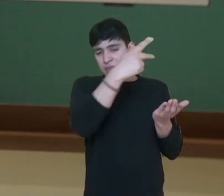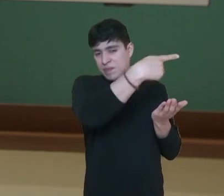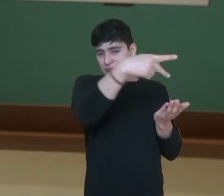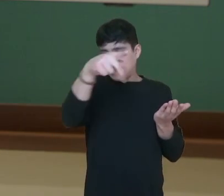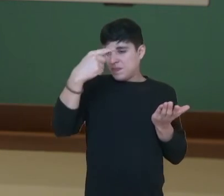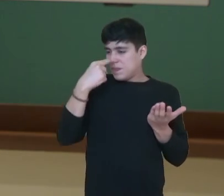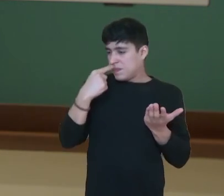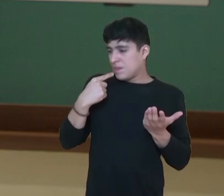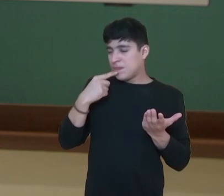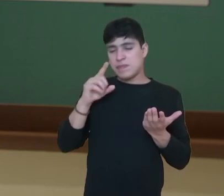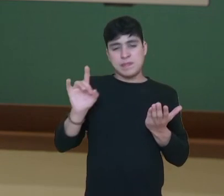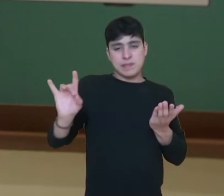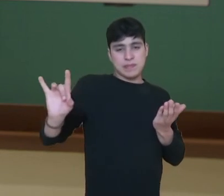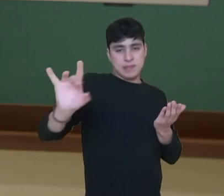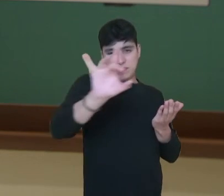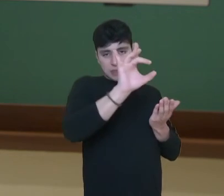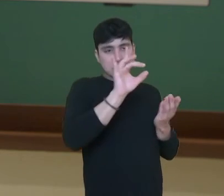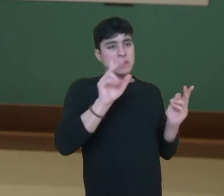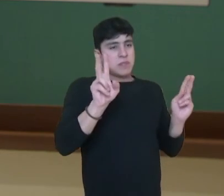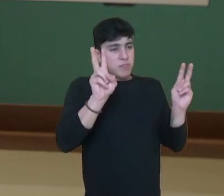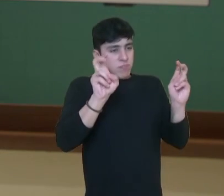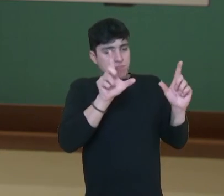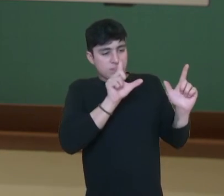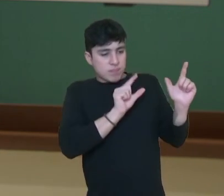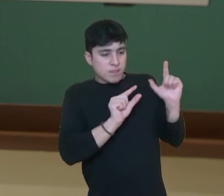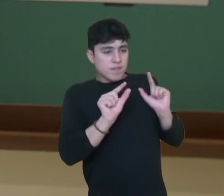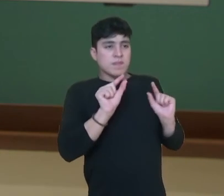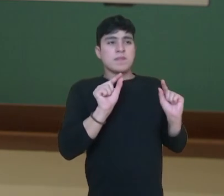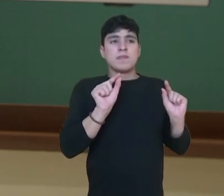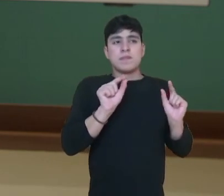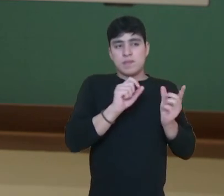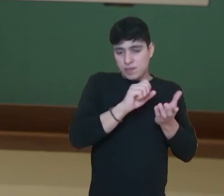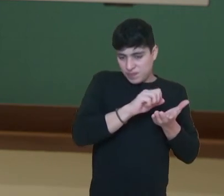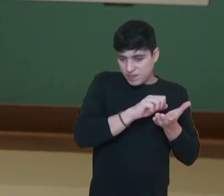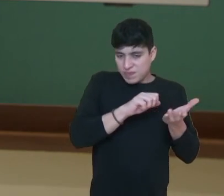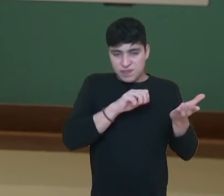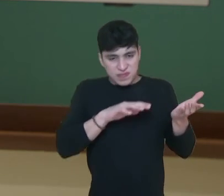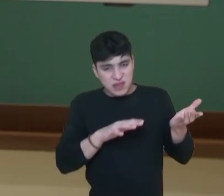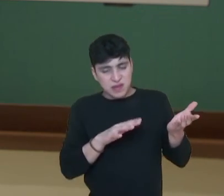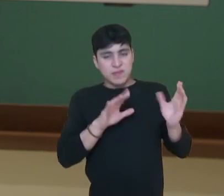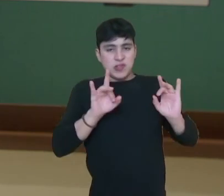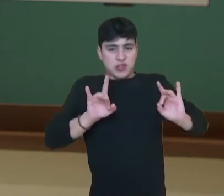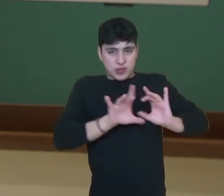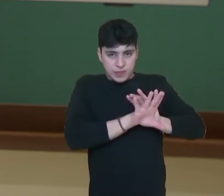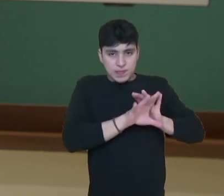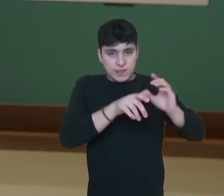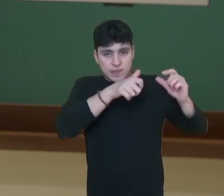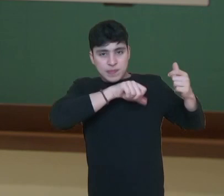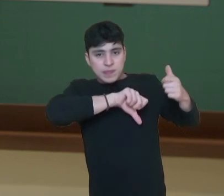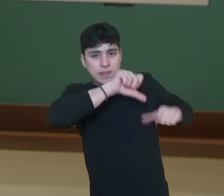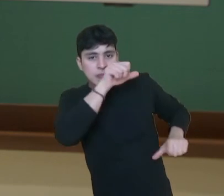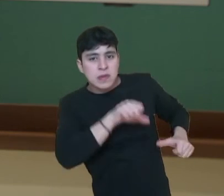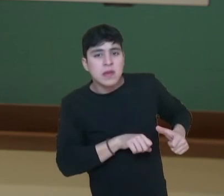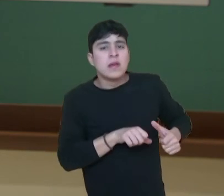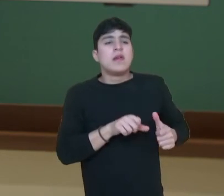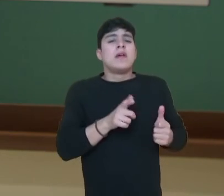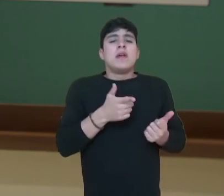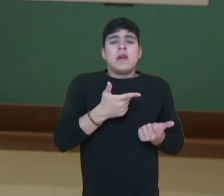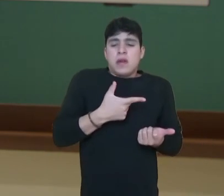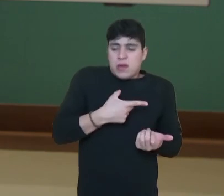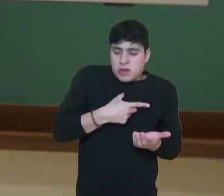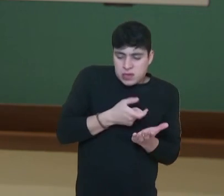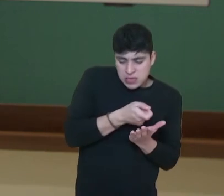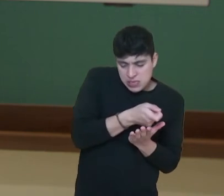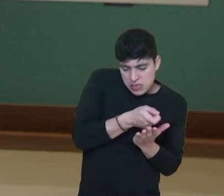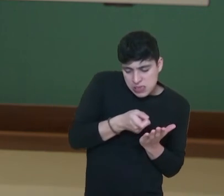Cada um escolheu aí seu próprio tema para fazer essa autoavaliação. Então, além de fazer aquelas notinhas naquela